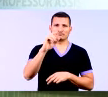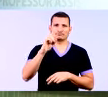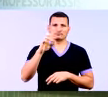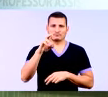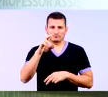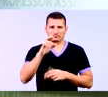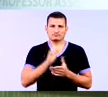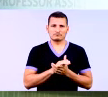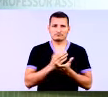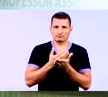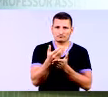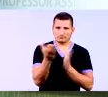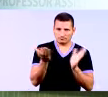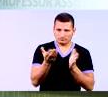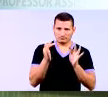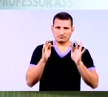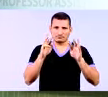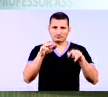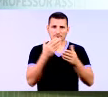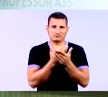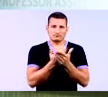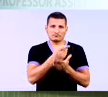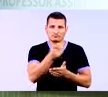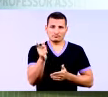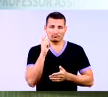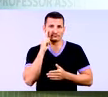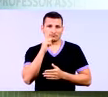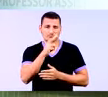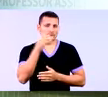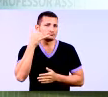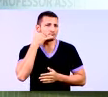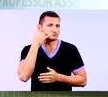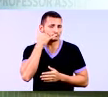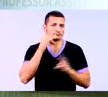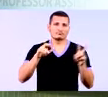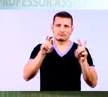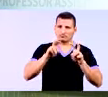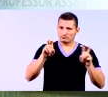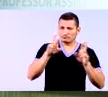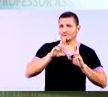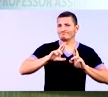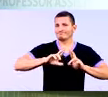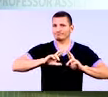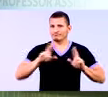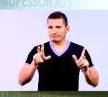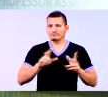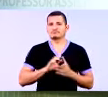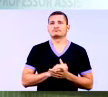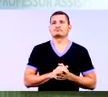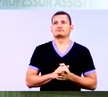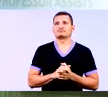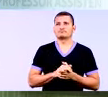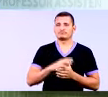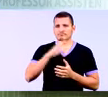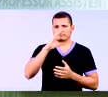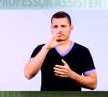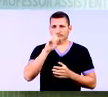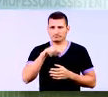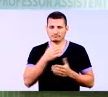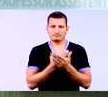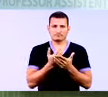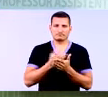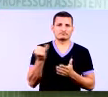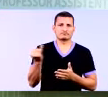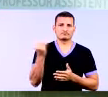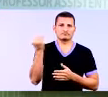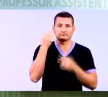aula, vocês vão ver anúncios de computadores, de celulares, de uma forma completamente diferente dos leigos. Essa aula é uma aula muito importante